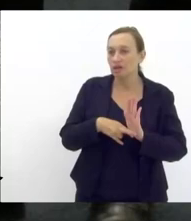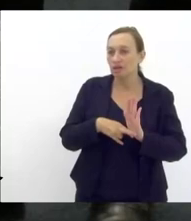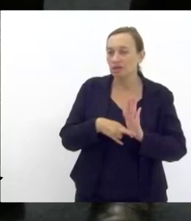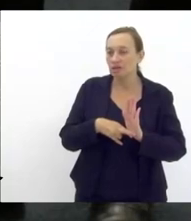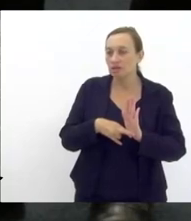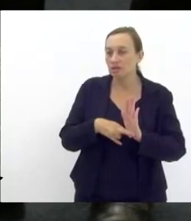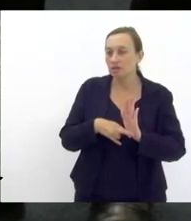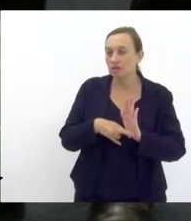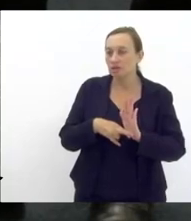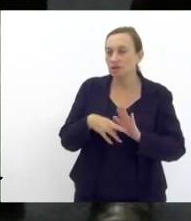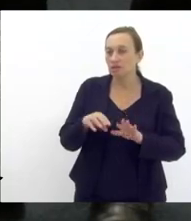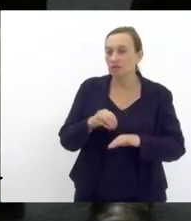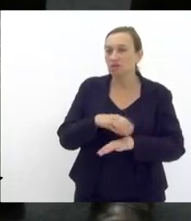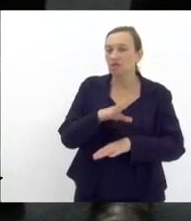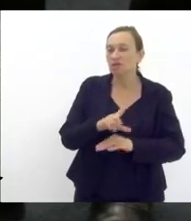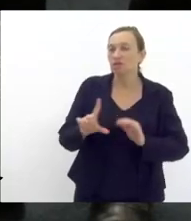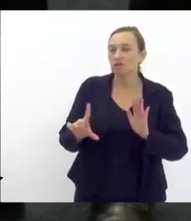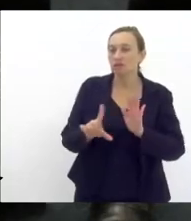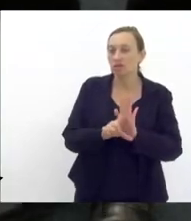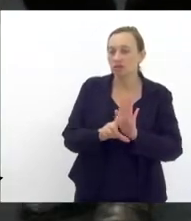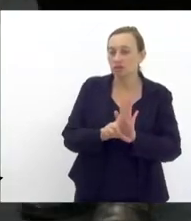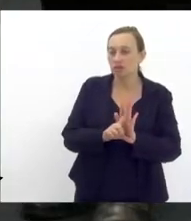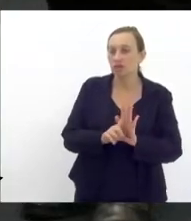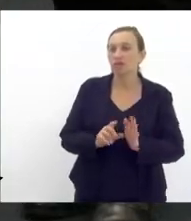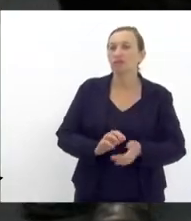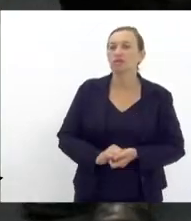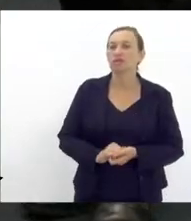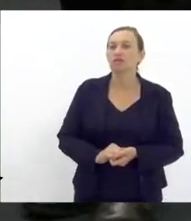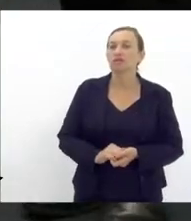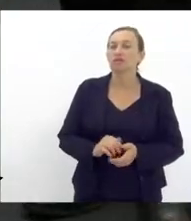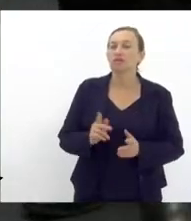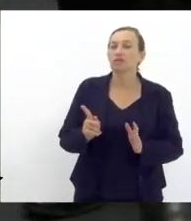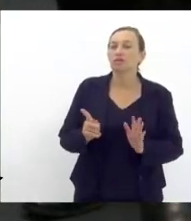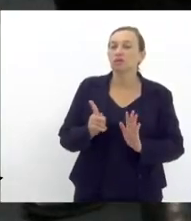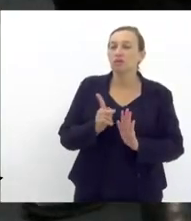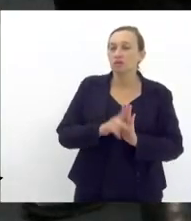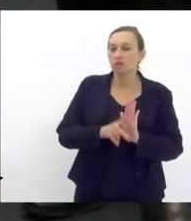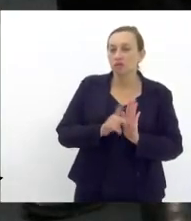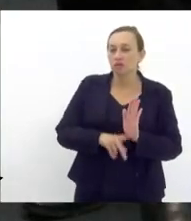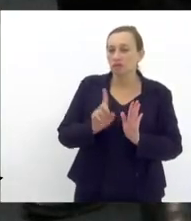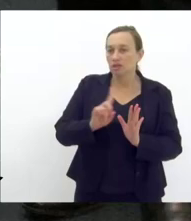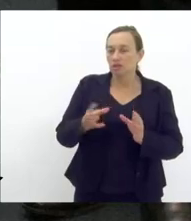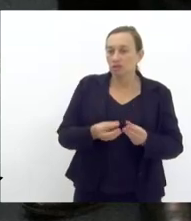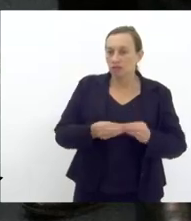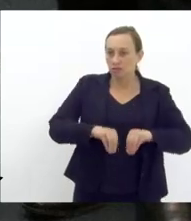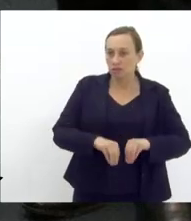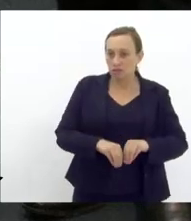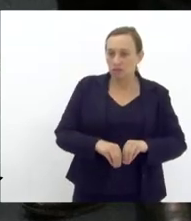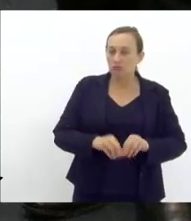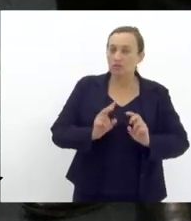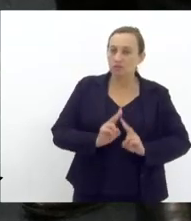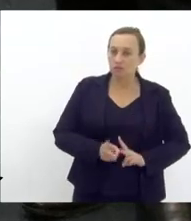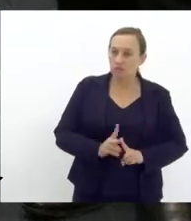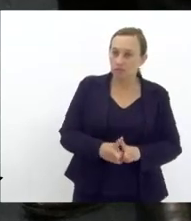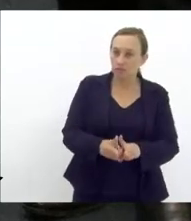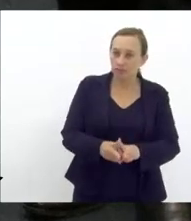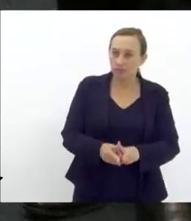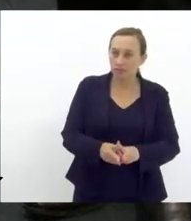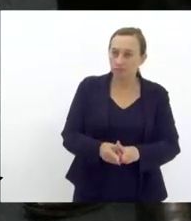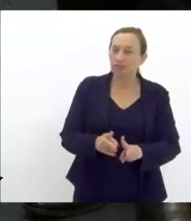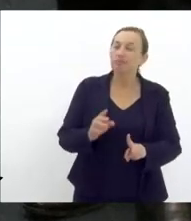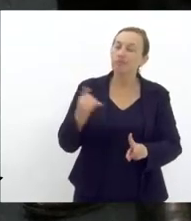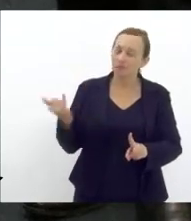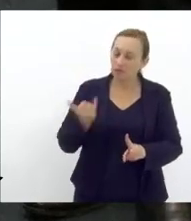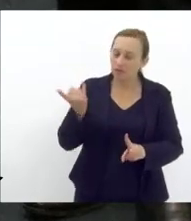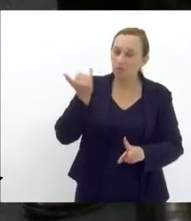de indicações legislativas para que o projeto não seja prejudicado no seu andamento uma vez que é